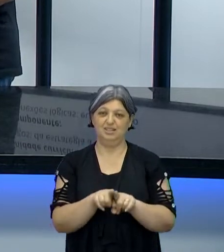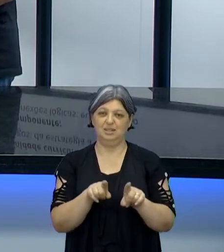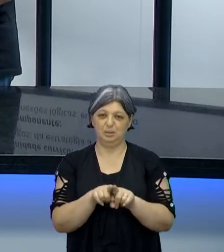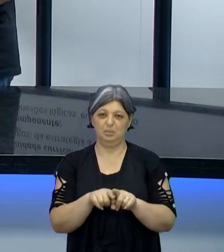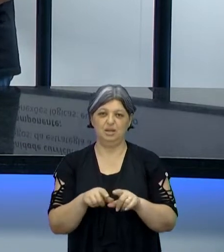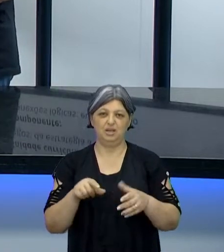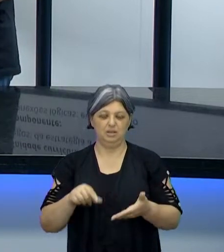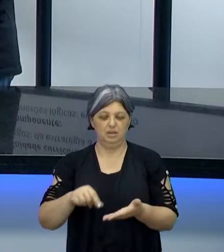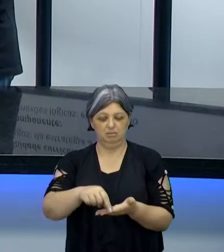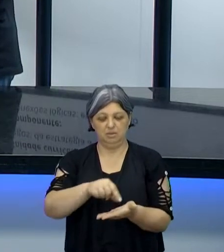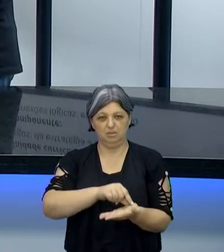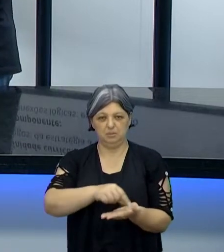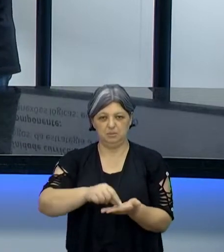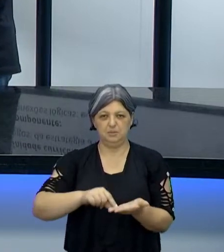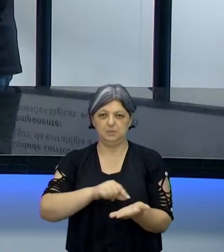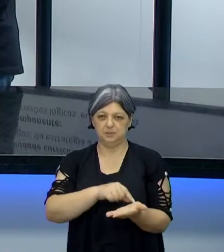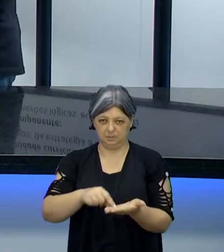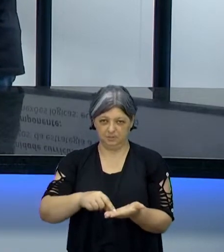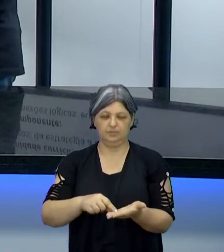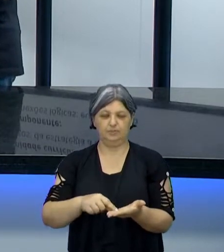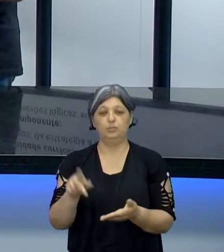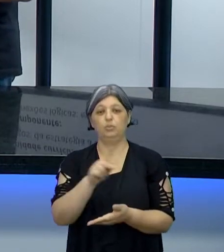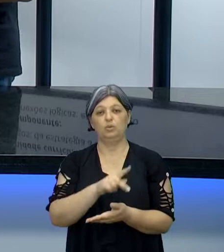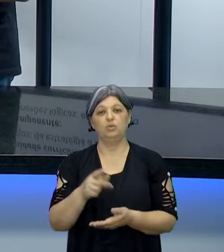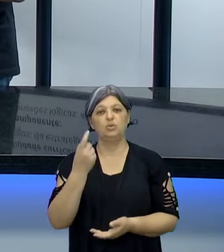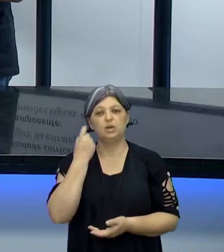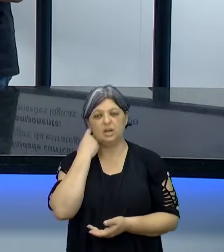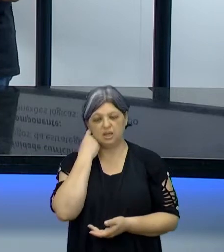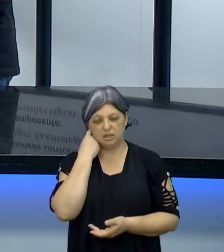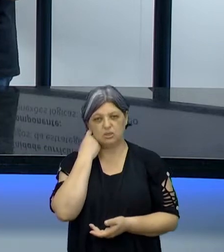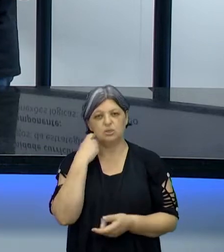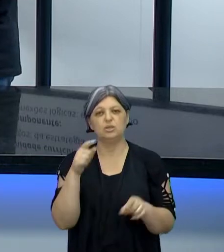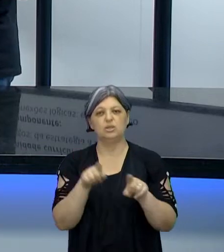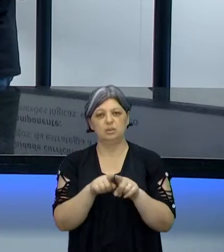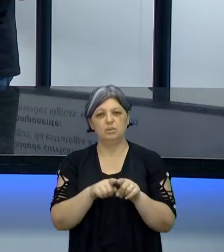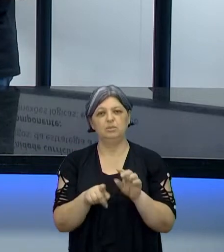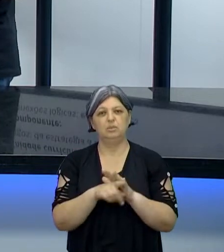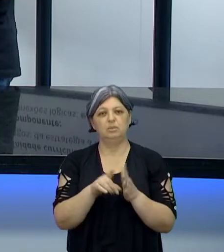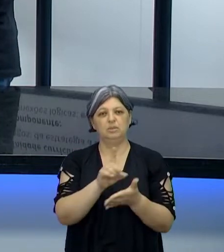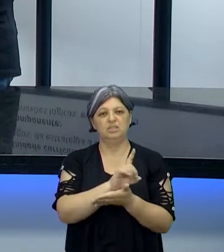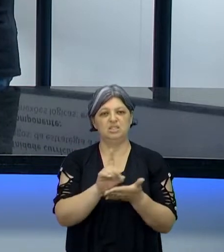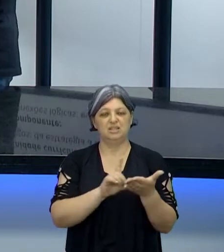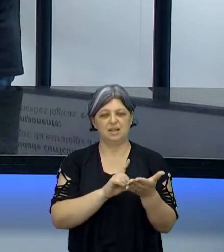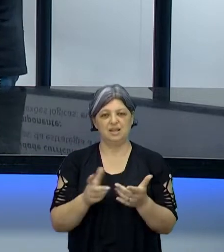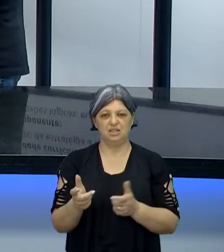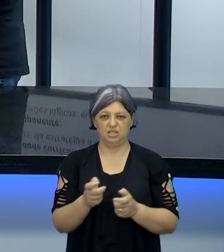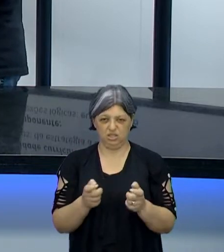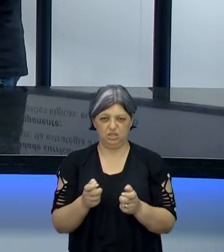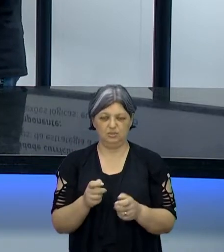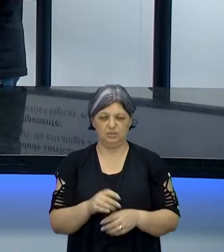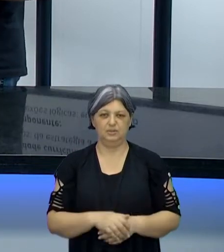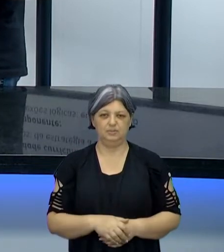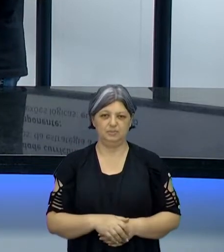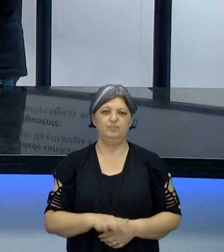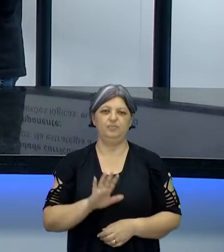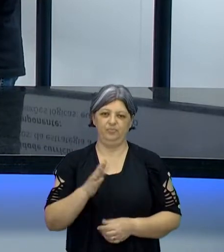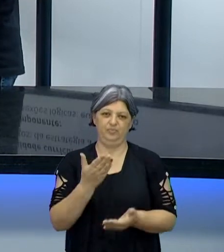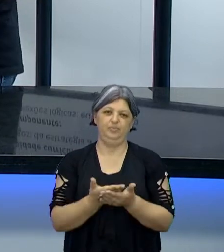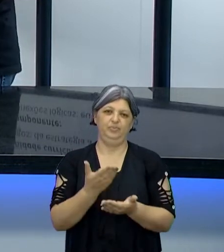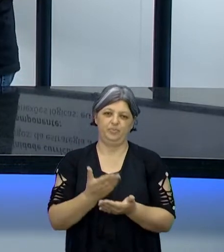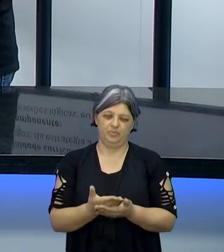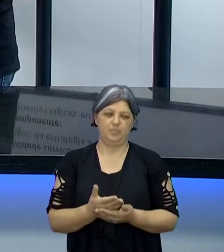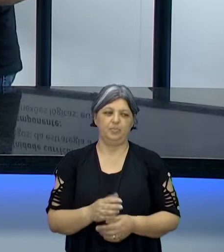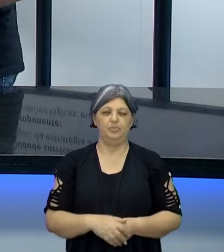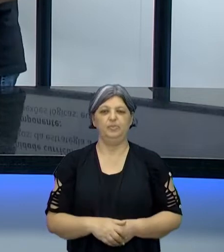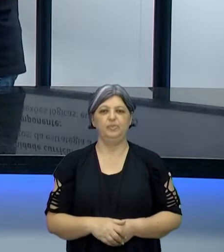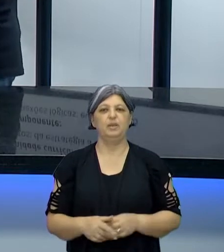de tabuleiro também, com o Anderson Félix falando sobre design de games, né? Então ele já veio nessa aula falar sobre isso também, sobre os